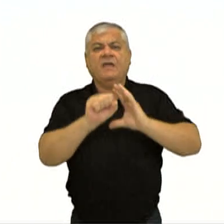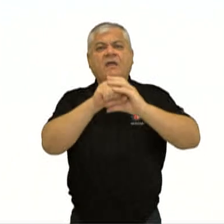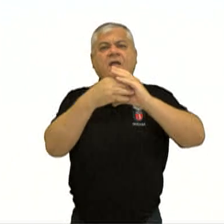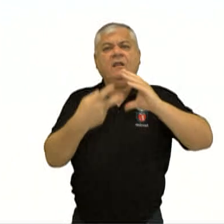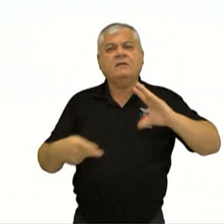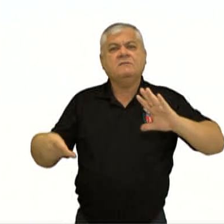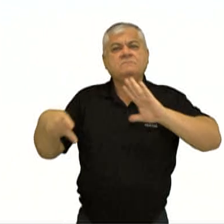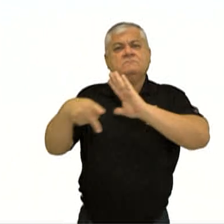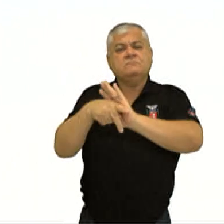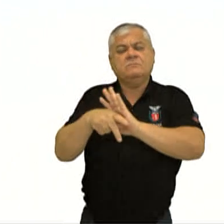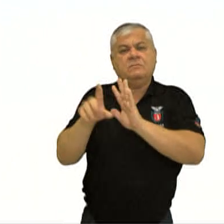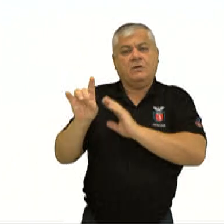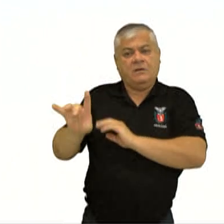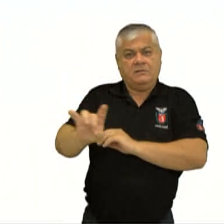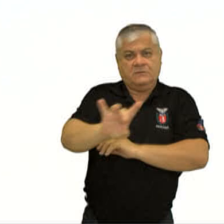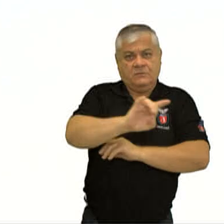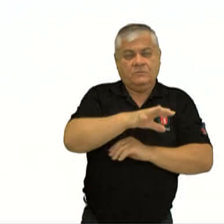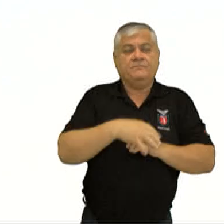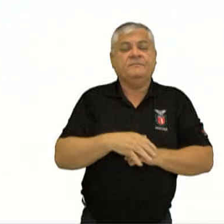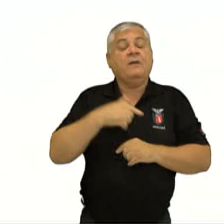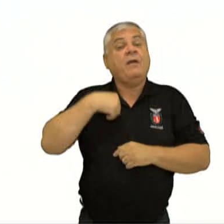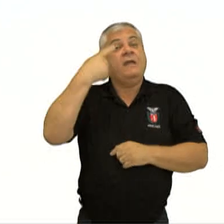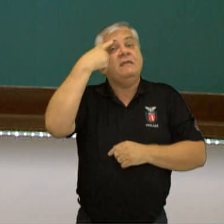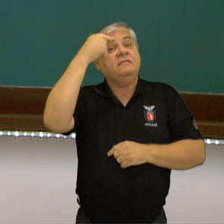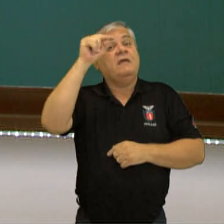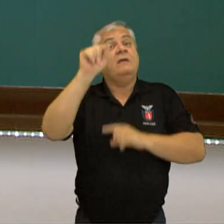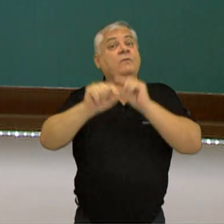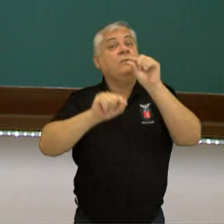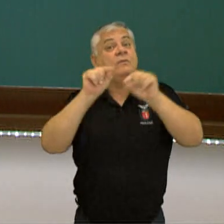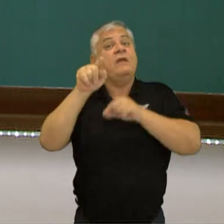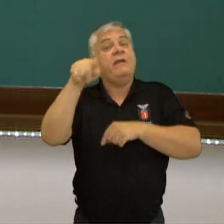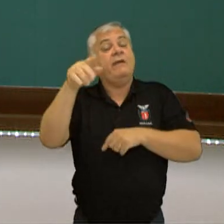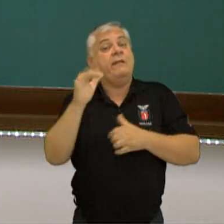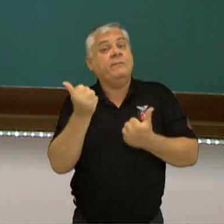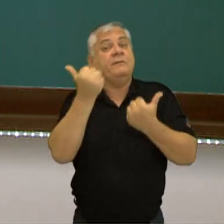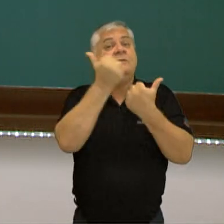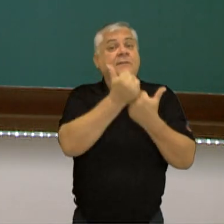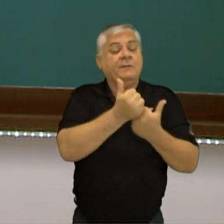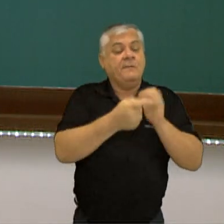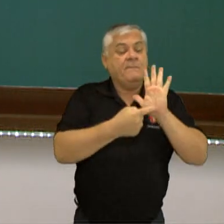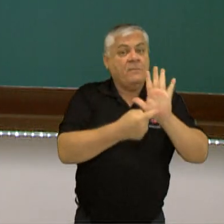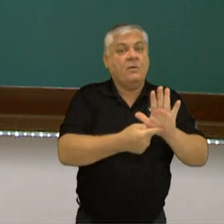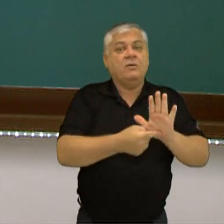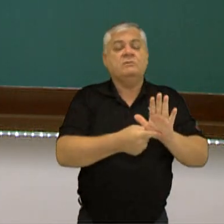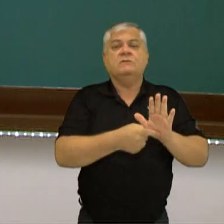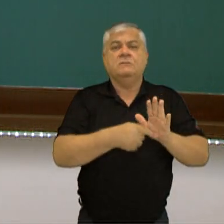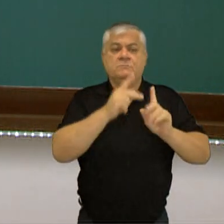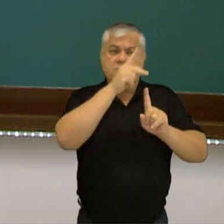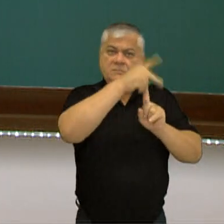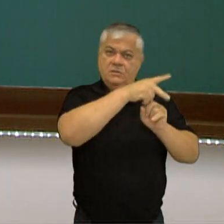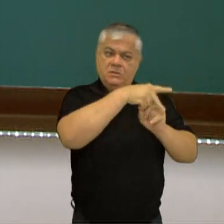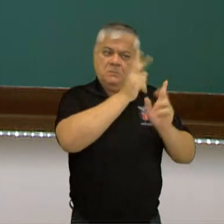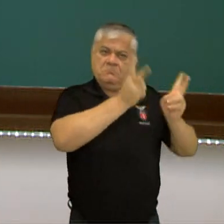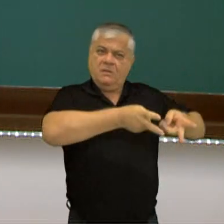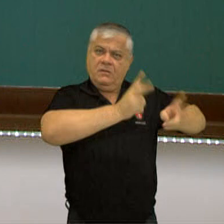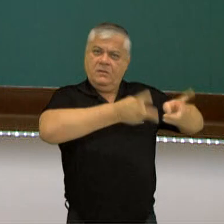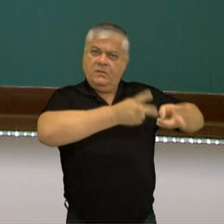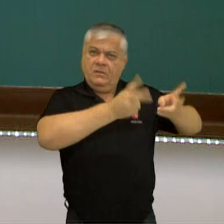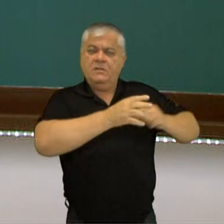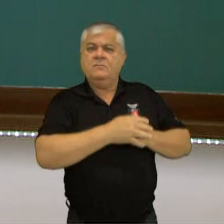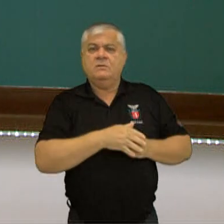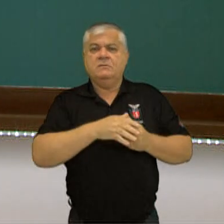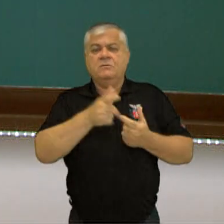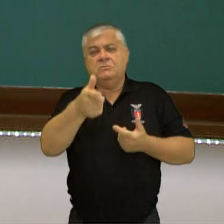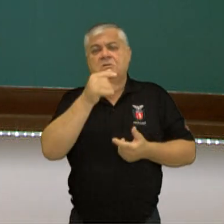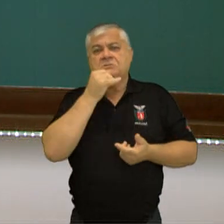características fixas. Tá? Então, a ideia era essa representação, normalmente eram esses personagens fixos, e eles iam interpretando